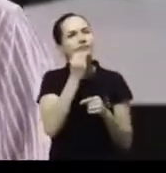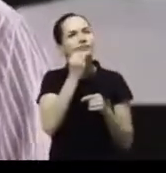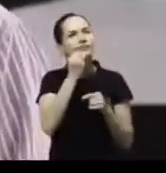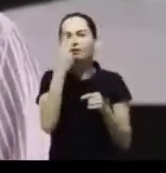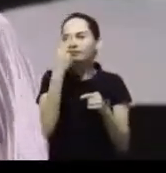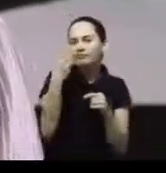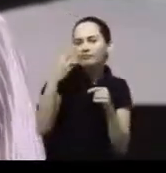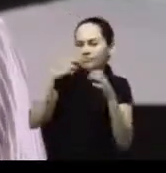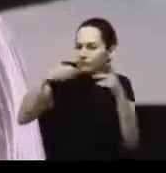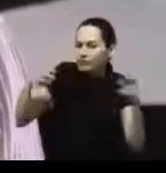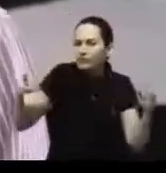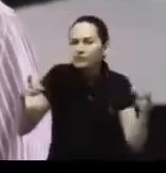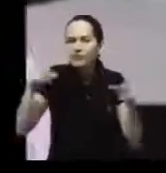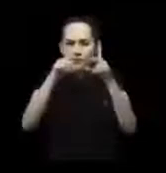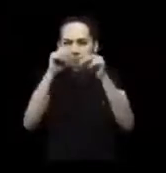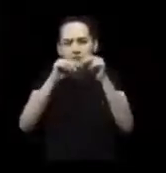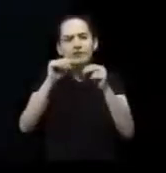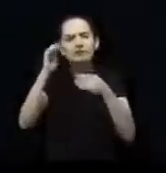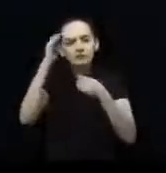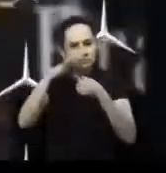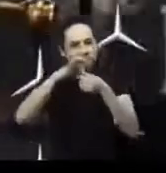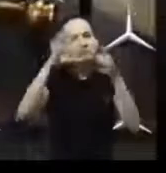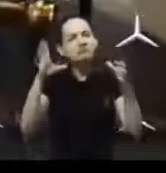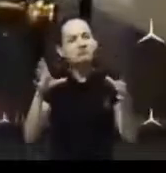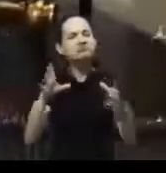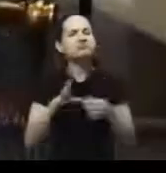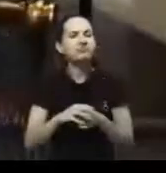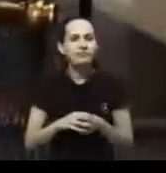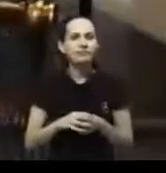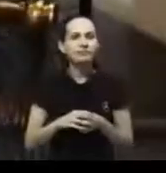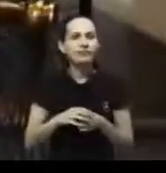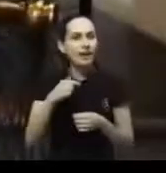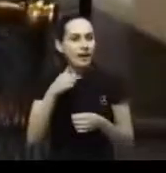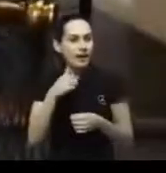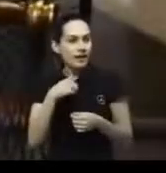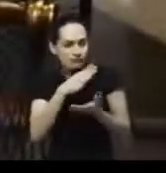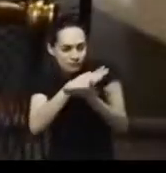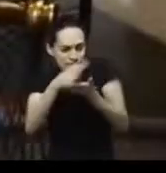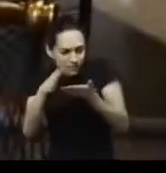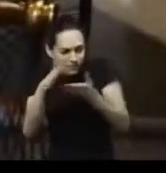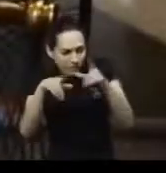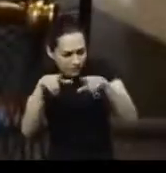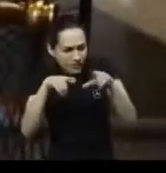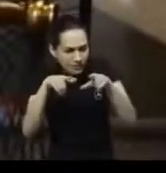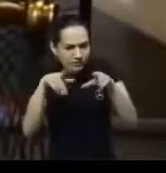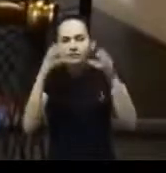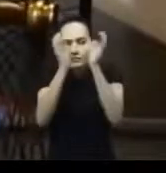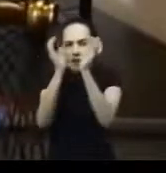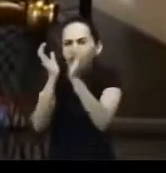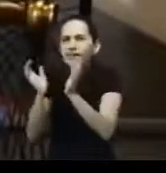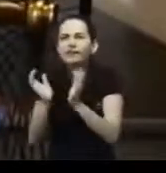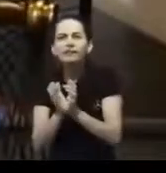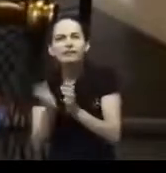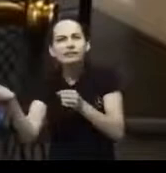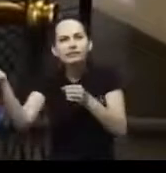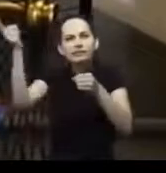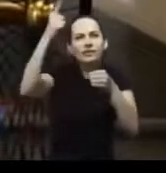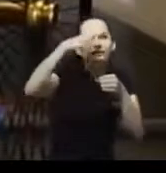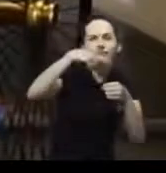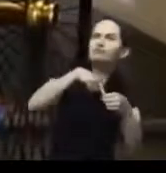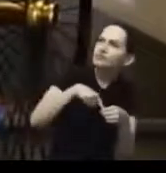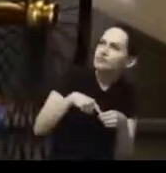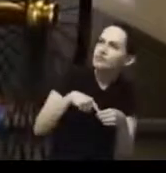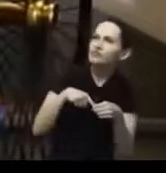que a Mercedes permite que a gente faça eu comecei trabalhando nessa área de importação de materiais então a